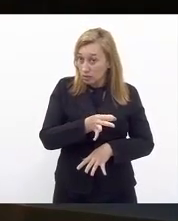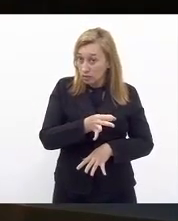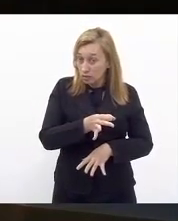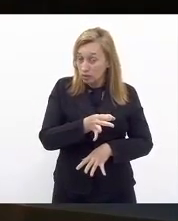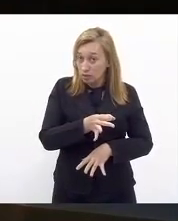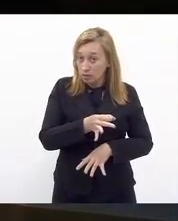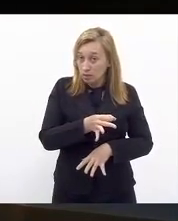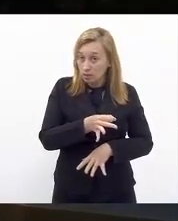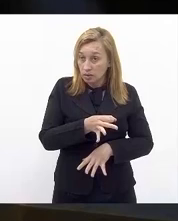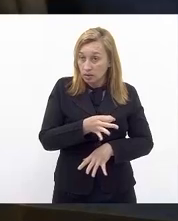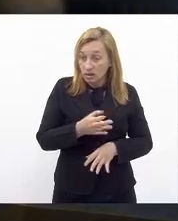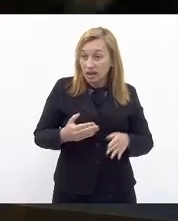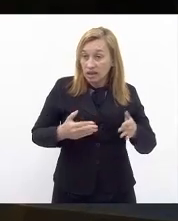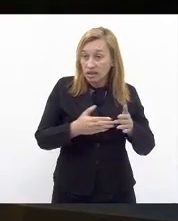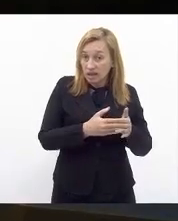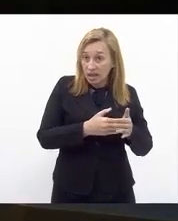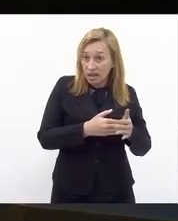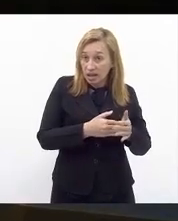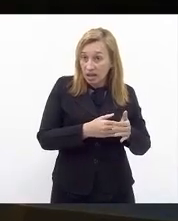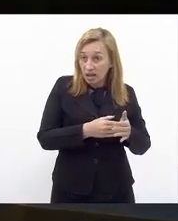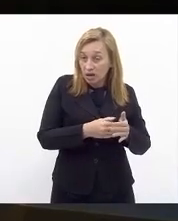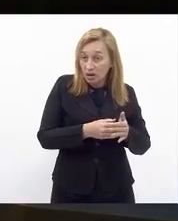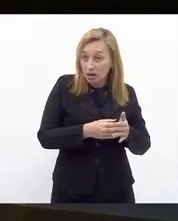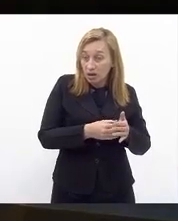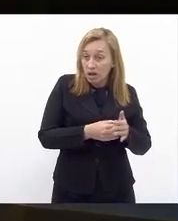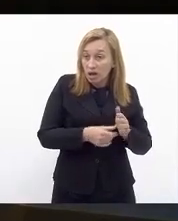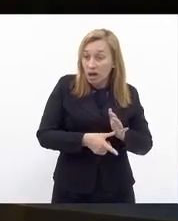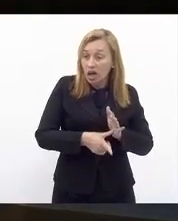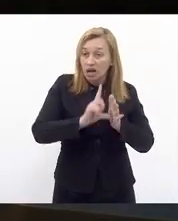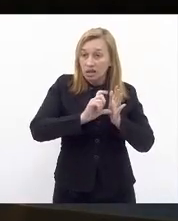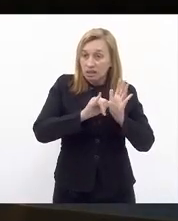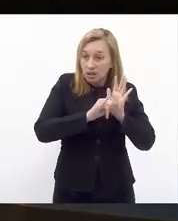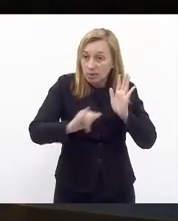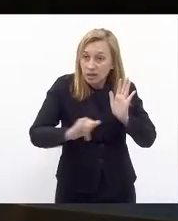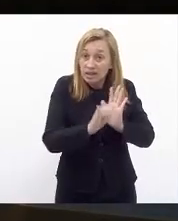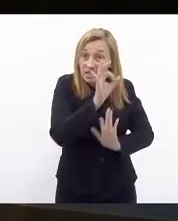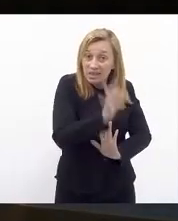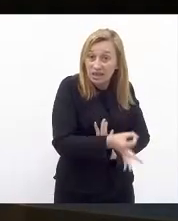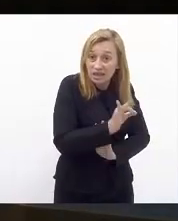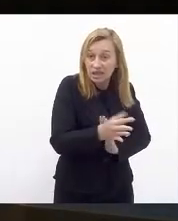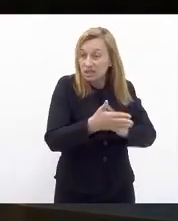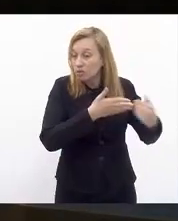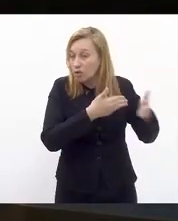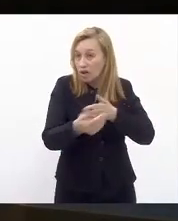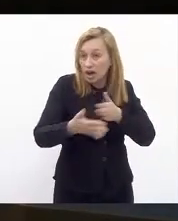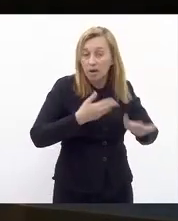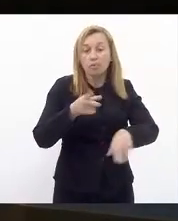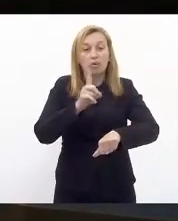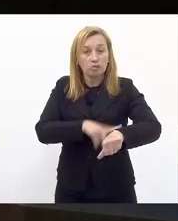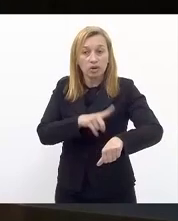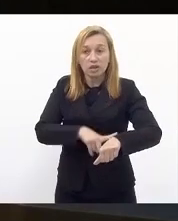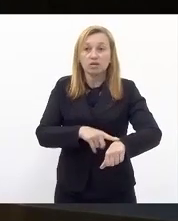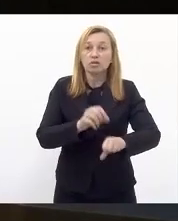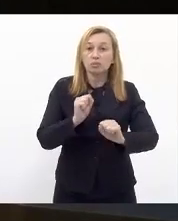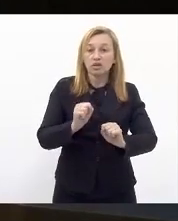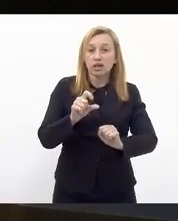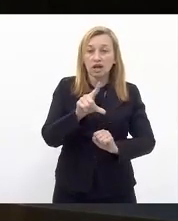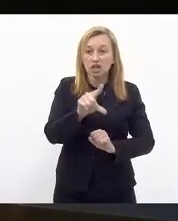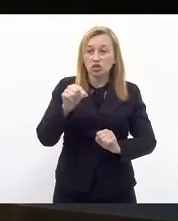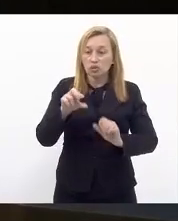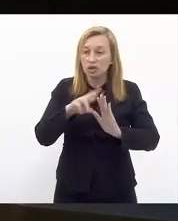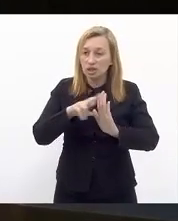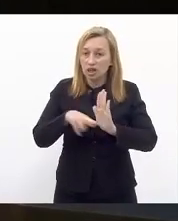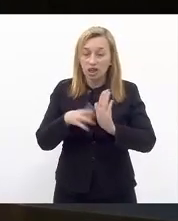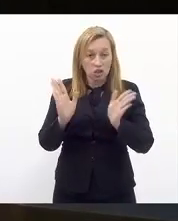feito até a véspera da publicação esse estão garantido em qualquer época eles vão poder optar pelas regras